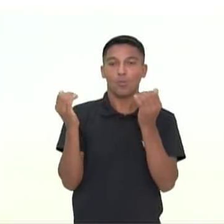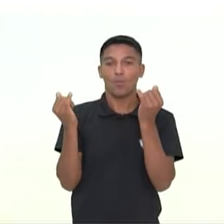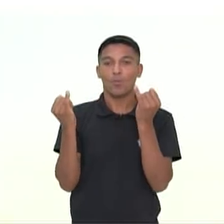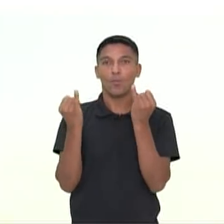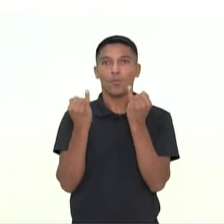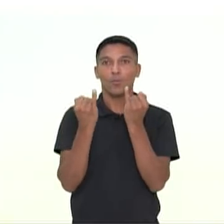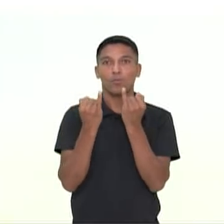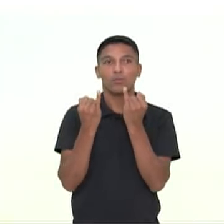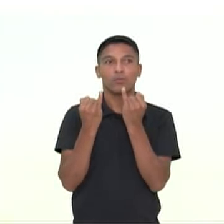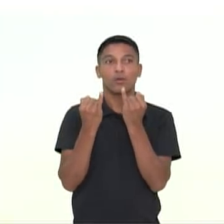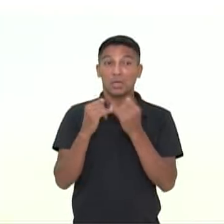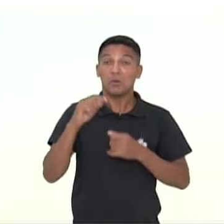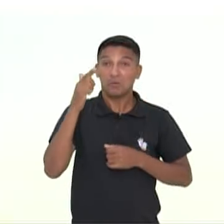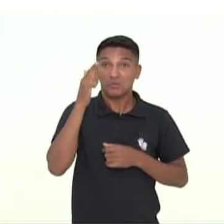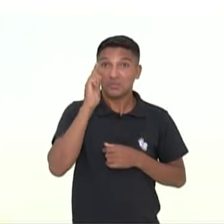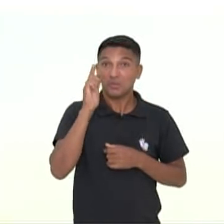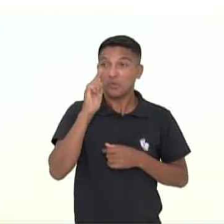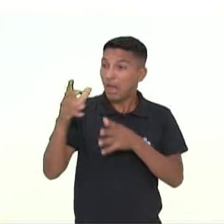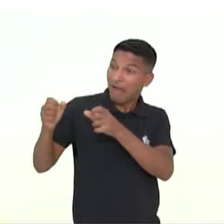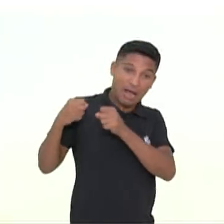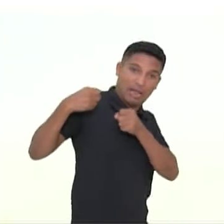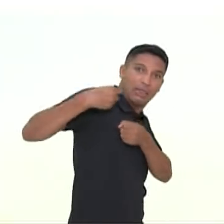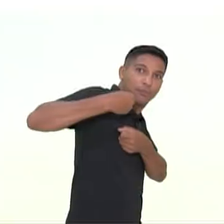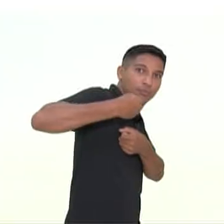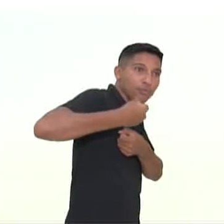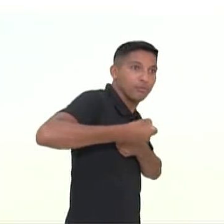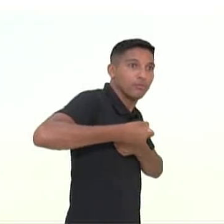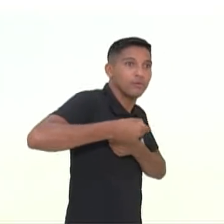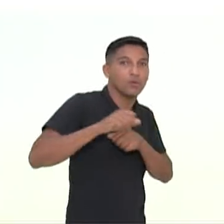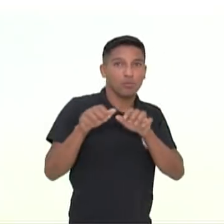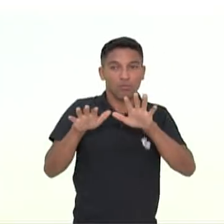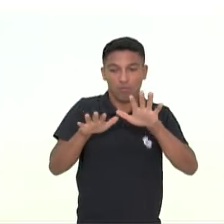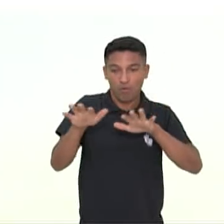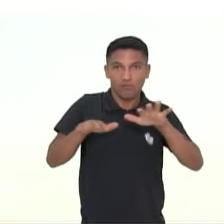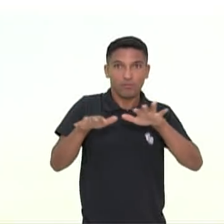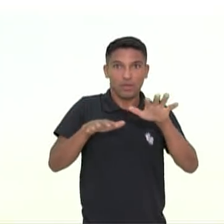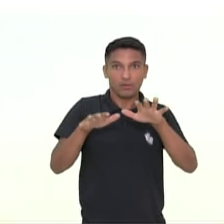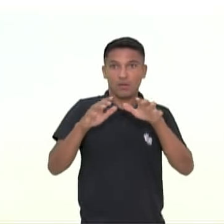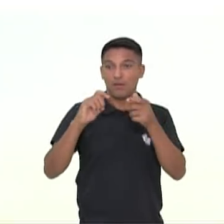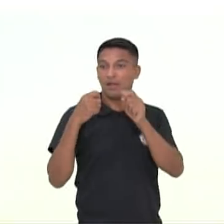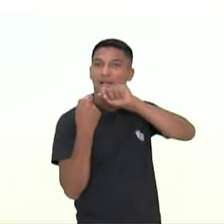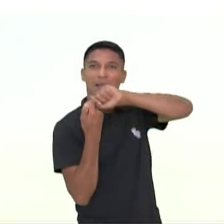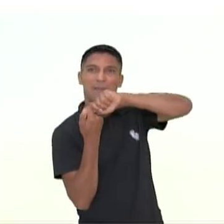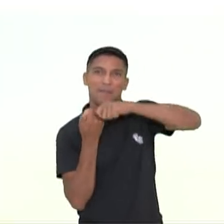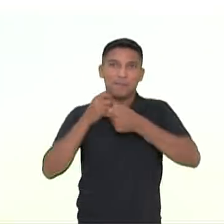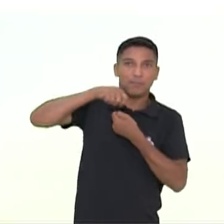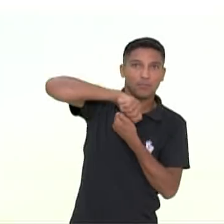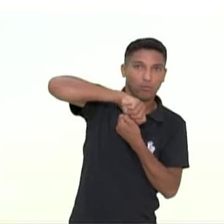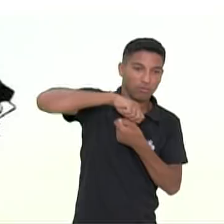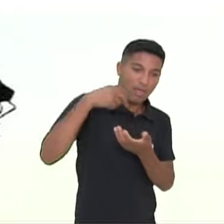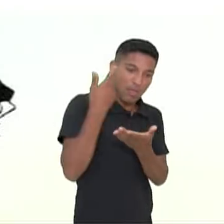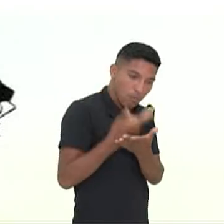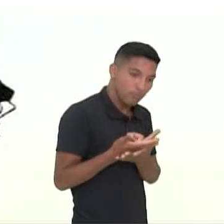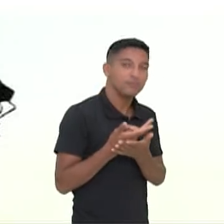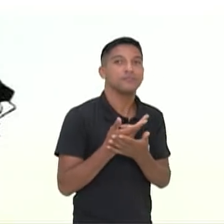ataca, consegue produzir esse movimento, né? Transformar o movimento e derrubar o oponente no chão.